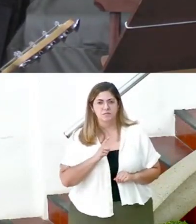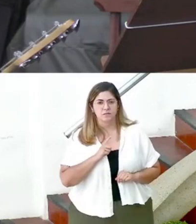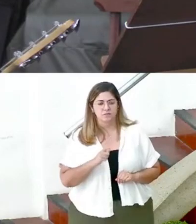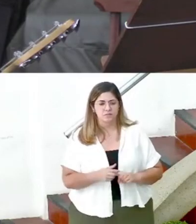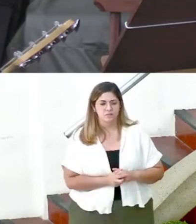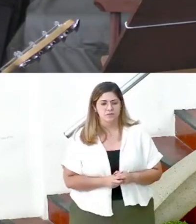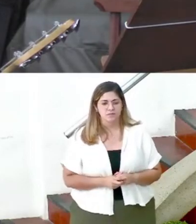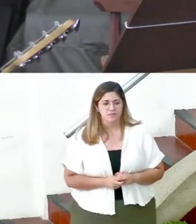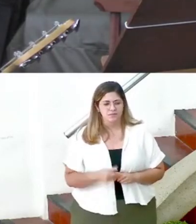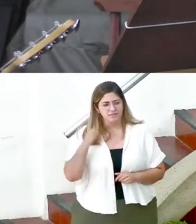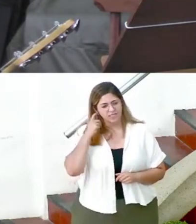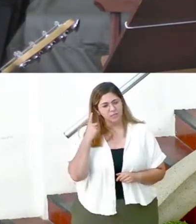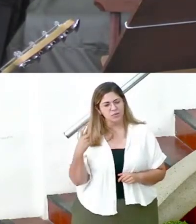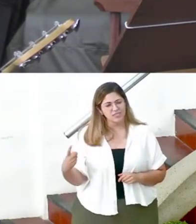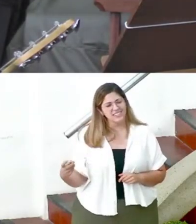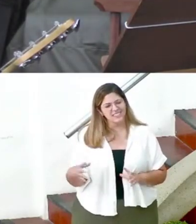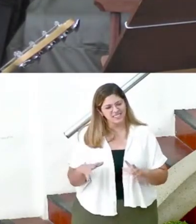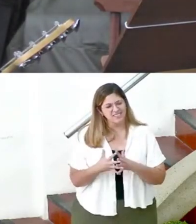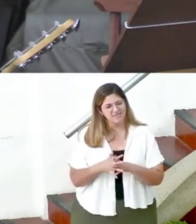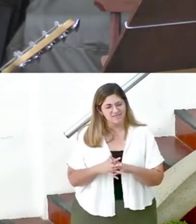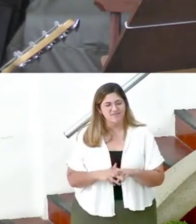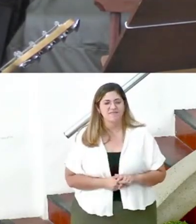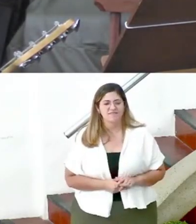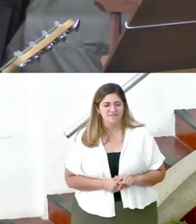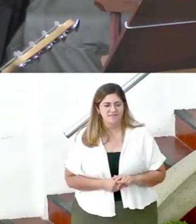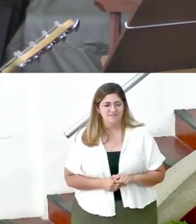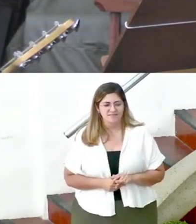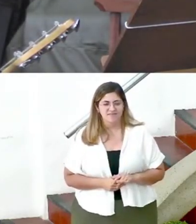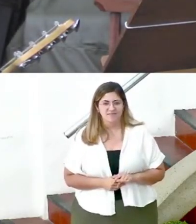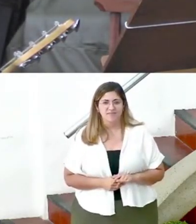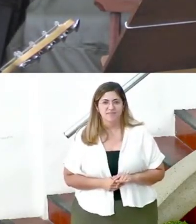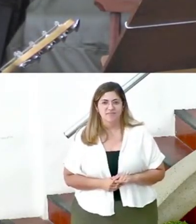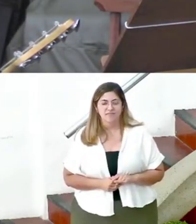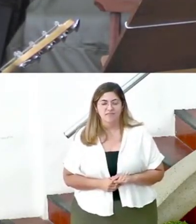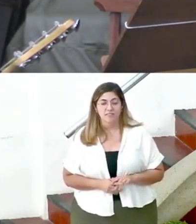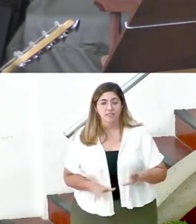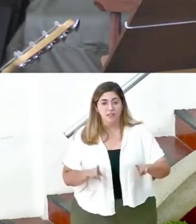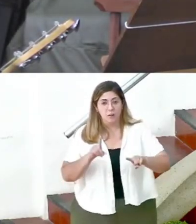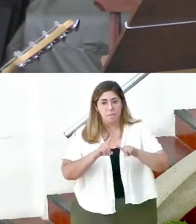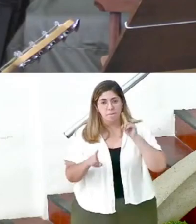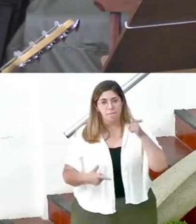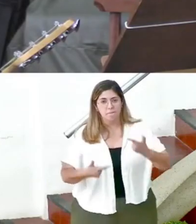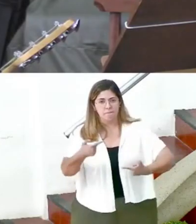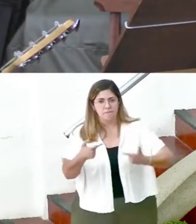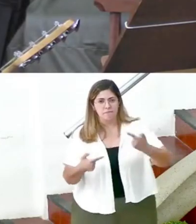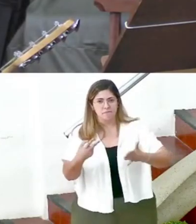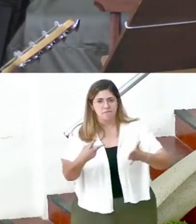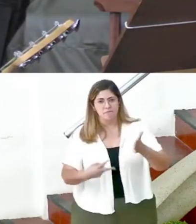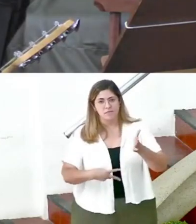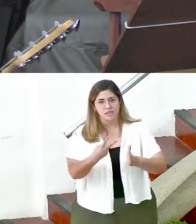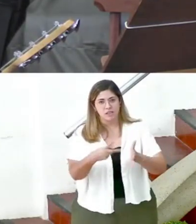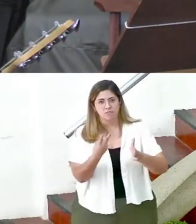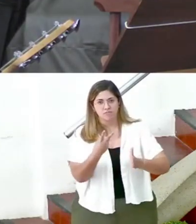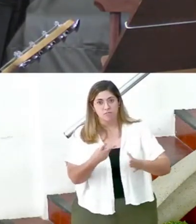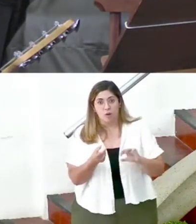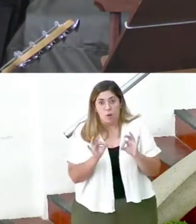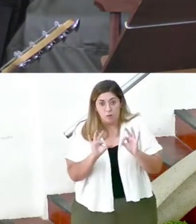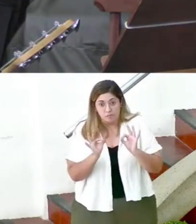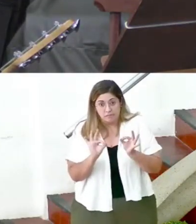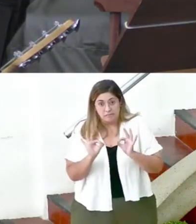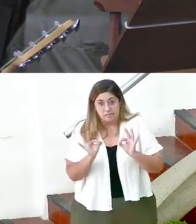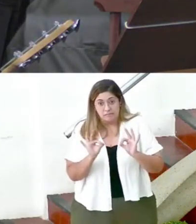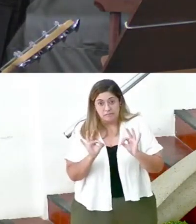a humanidade. Até hoje a gente colhe resultados da Segunda Guerra Mundial, né? Uma loucura de Hitler, mas que levou,